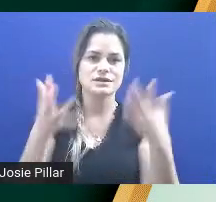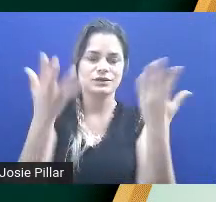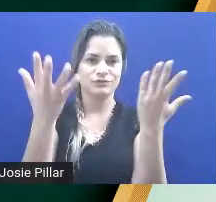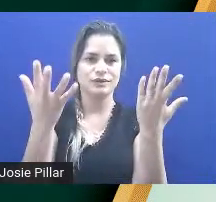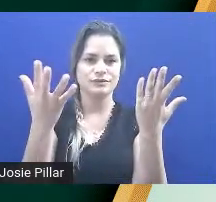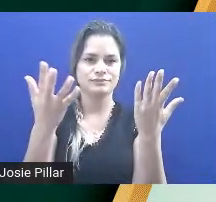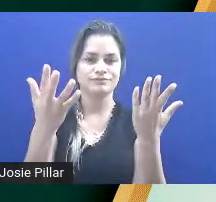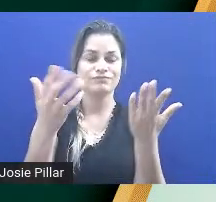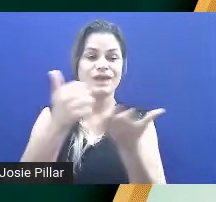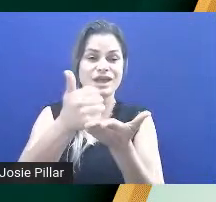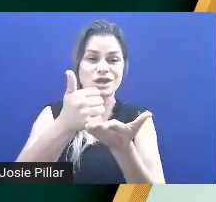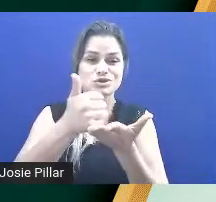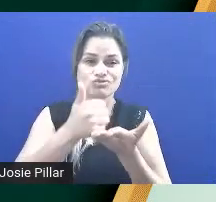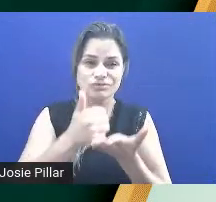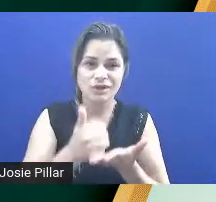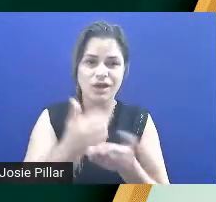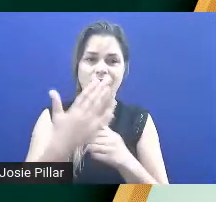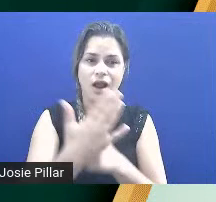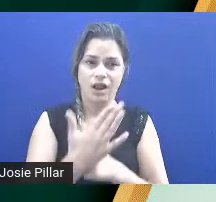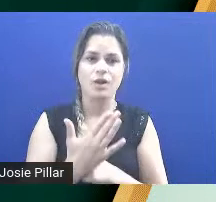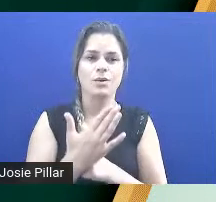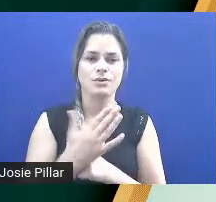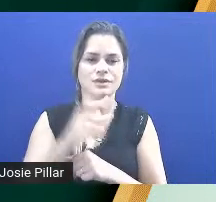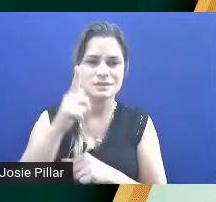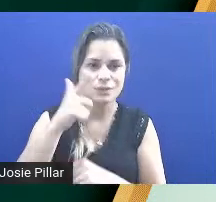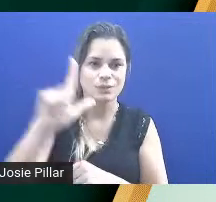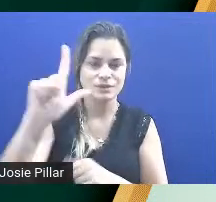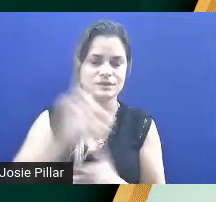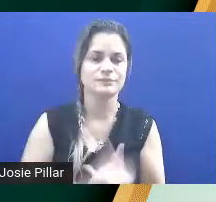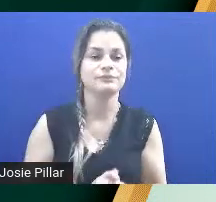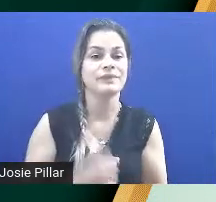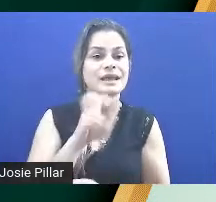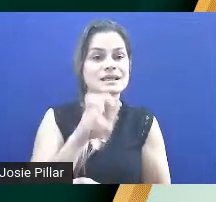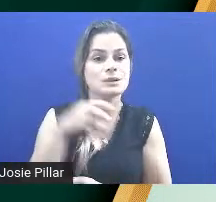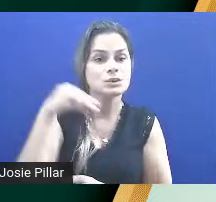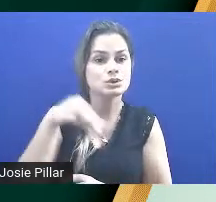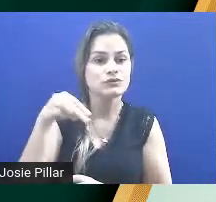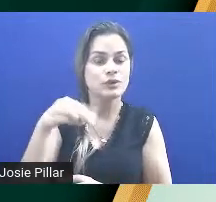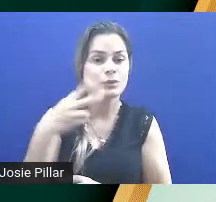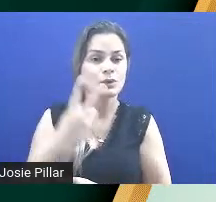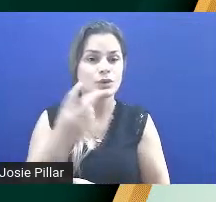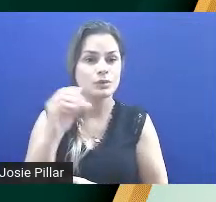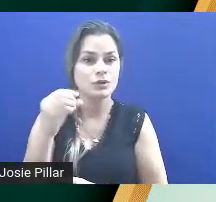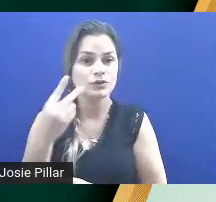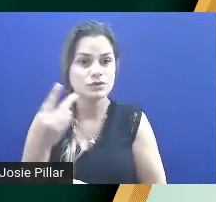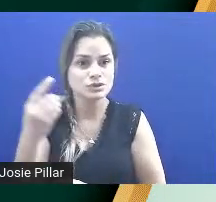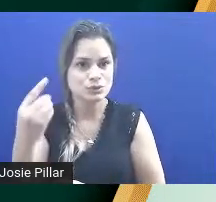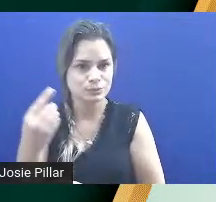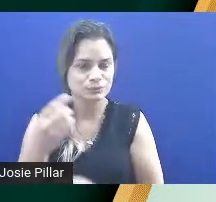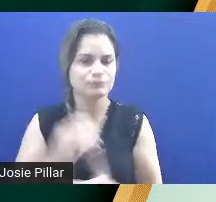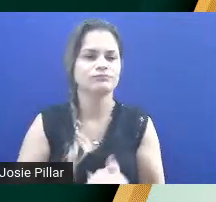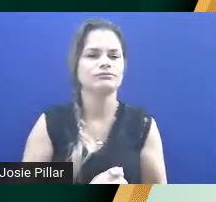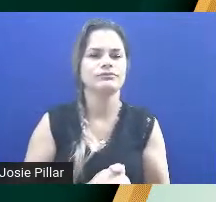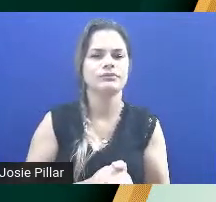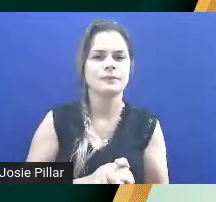conquista. 5 de novembro de 2021. Há exatos